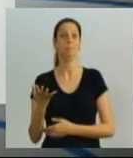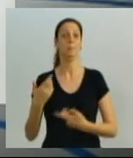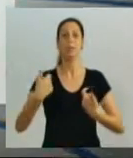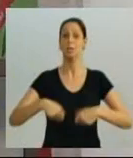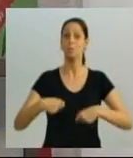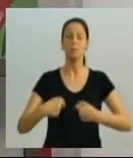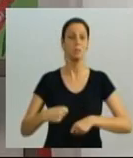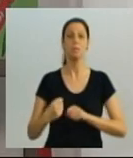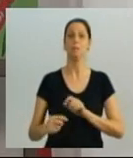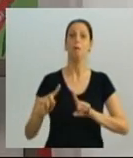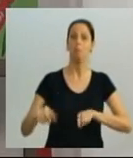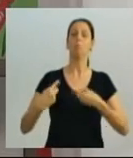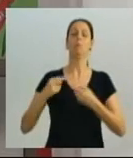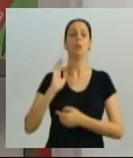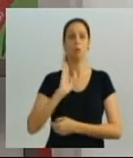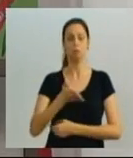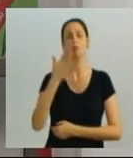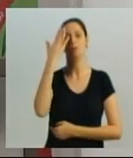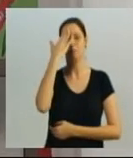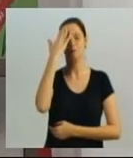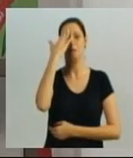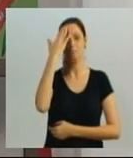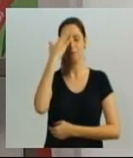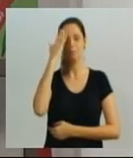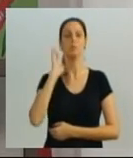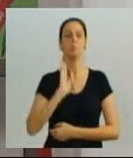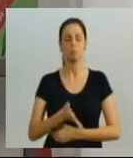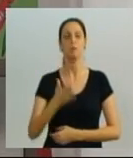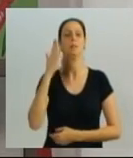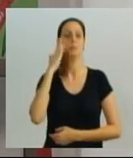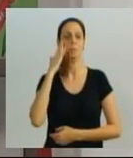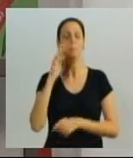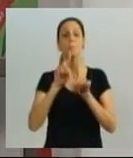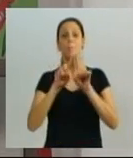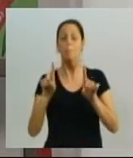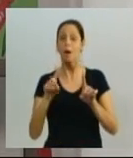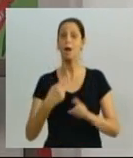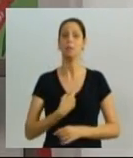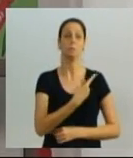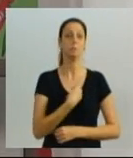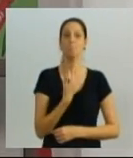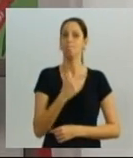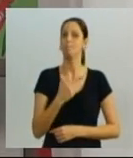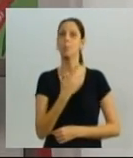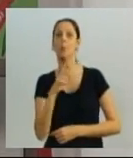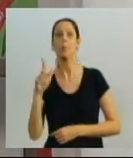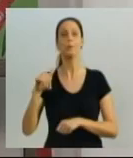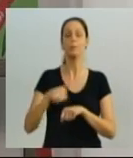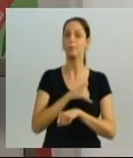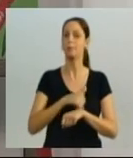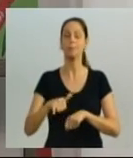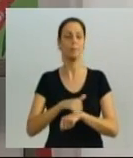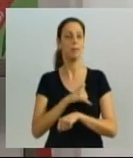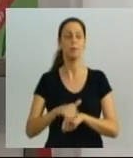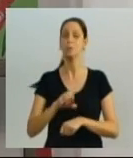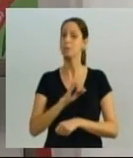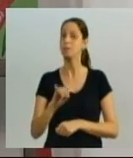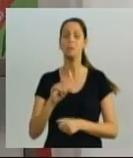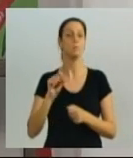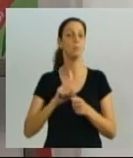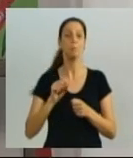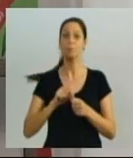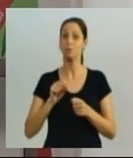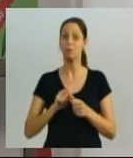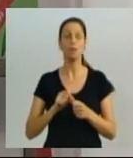bater, nós sabemos. Nós sabemos. Mas nós não tínhamos outro caminho para debater esse assunto se nós não provocássemos através